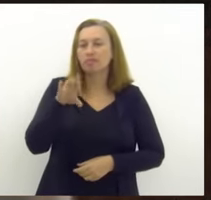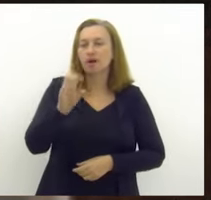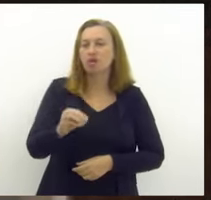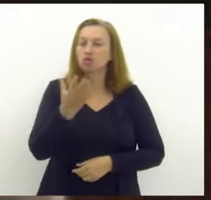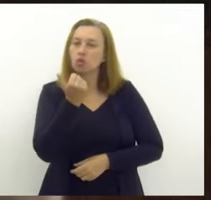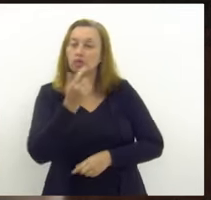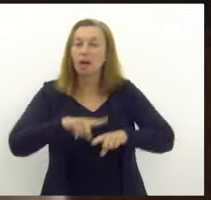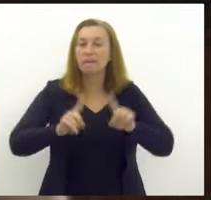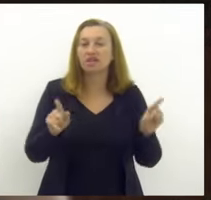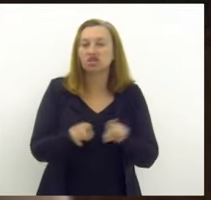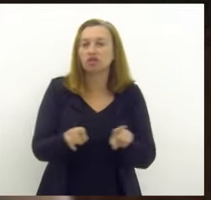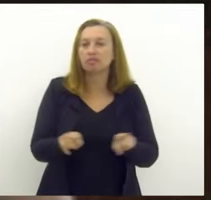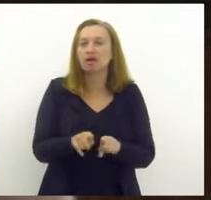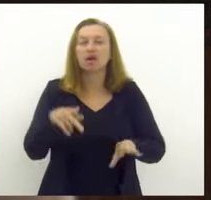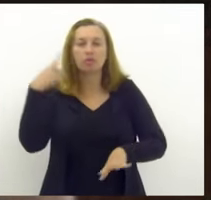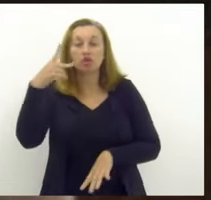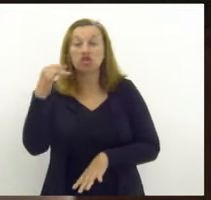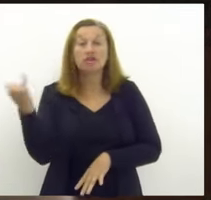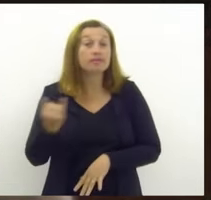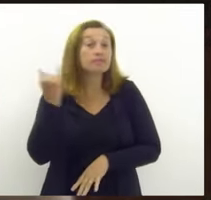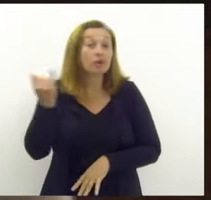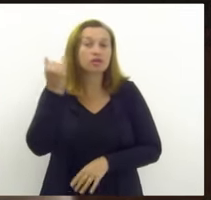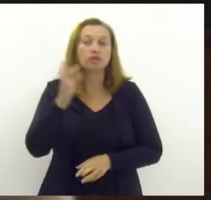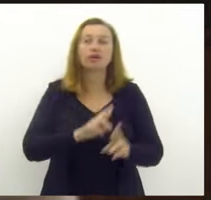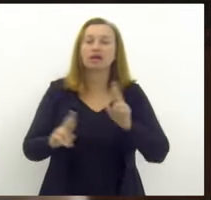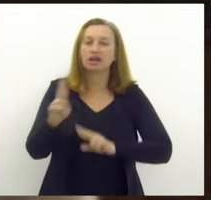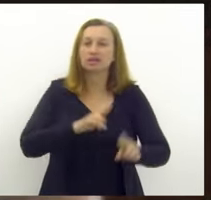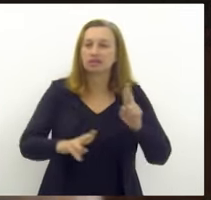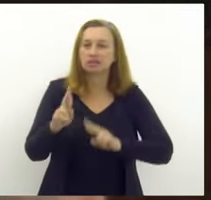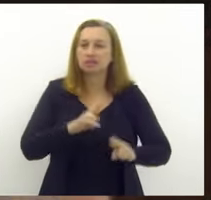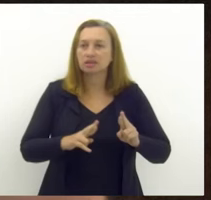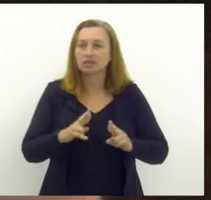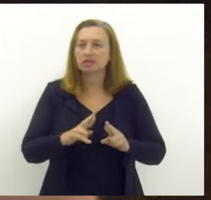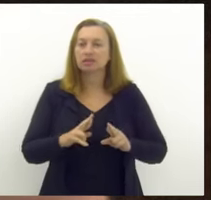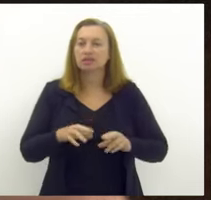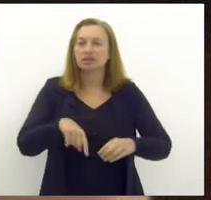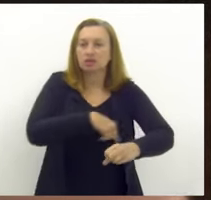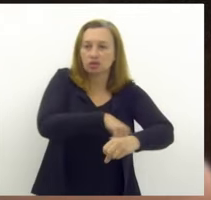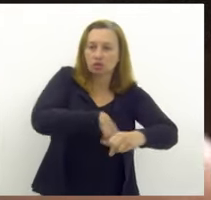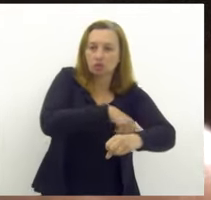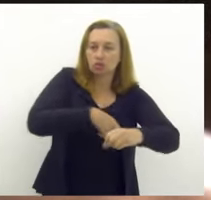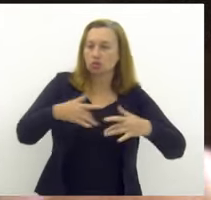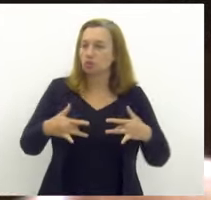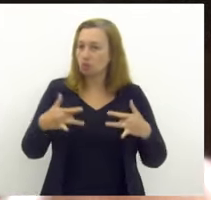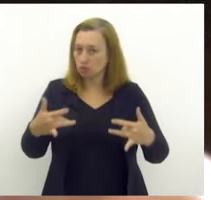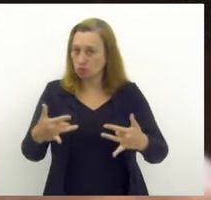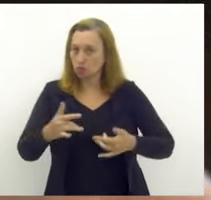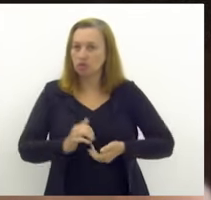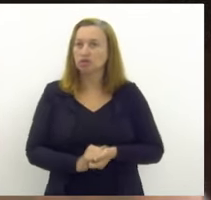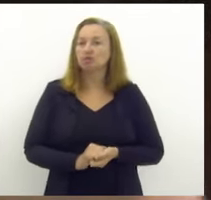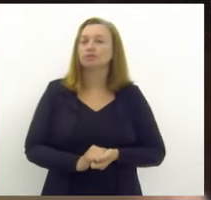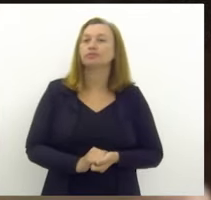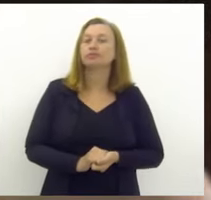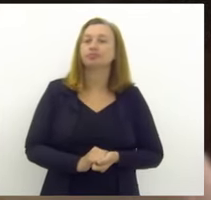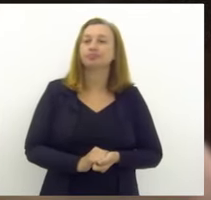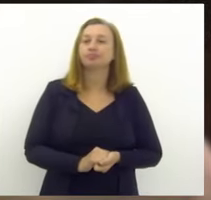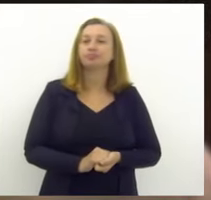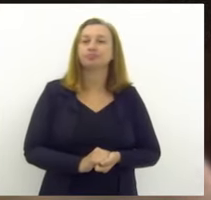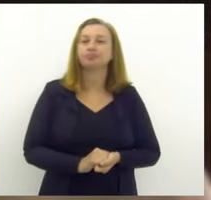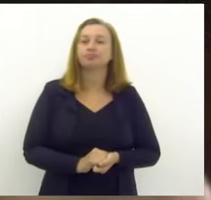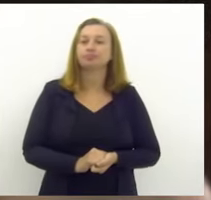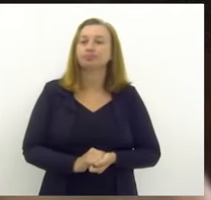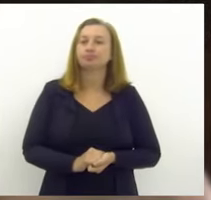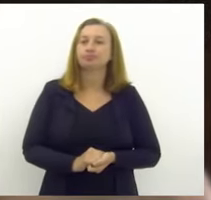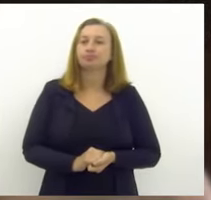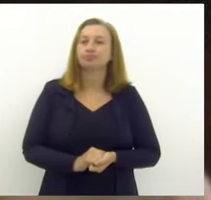mas também tem uma política muito importante com relação às cozinhas solidárias e à cozinhas comunitárias inclusive